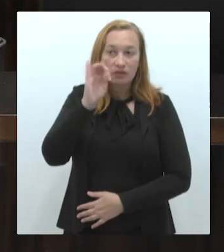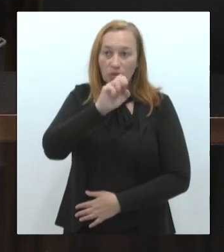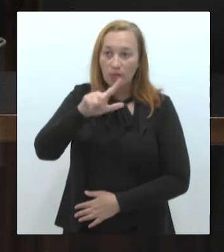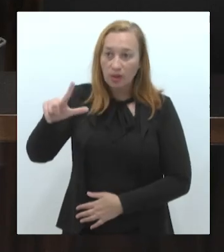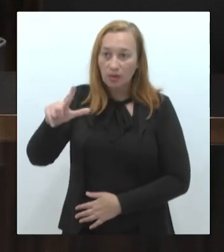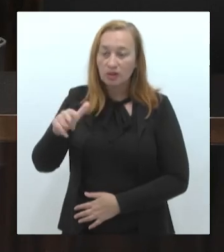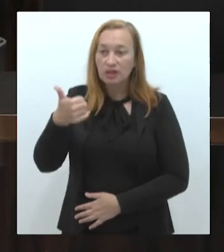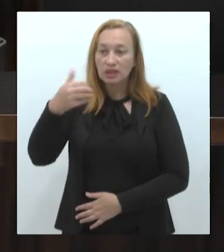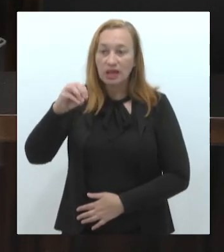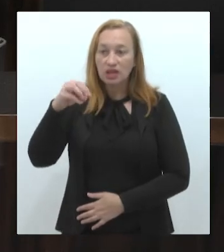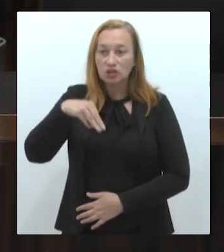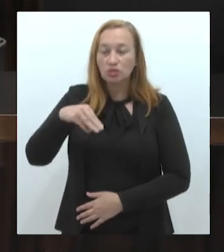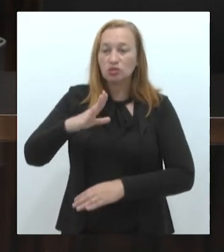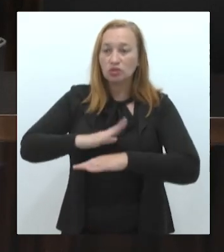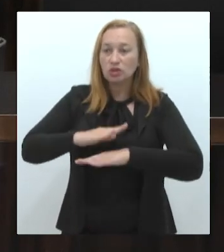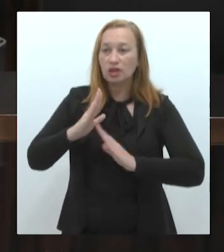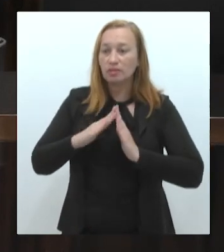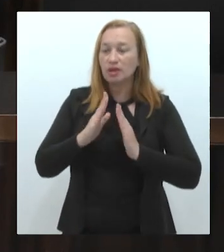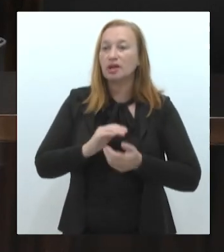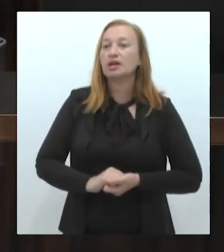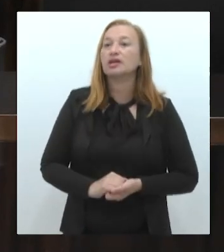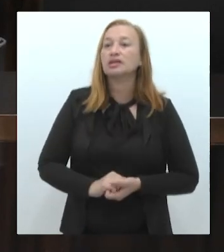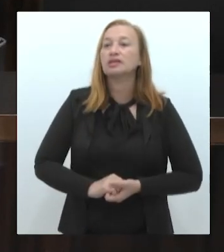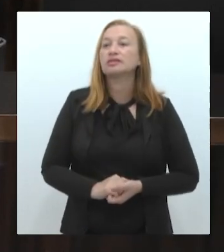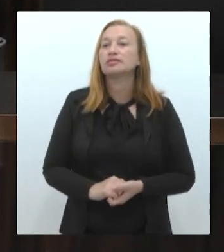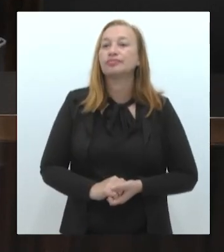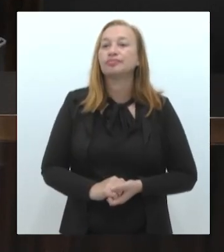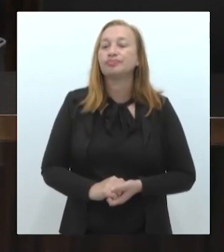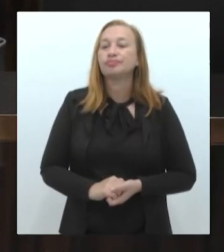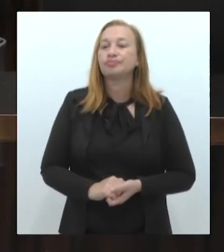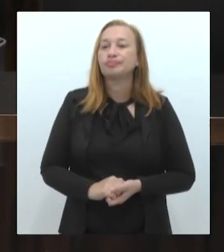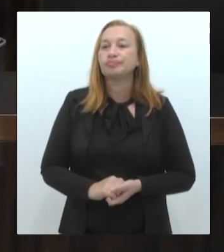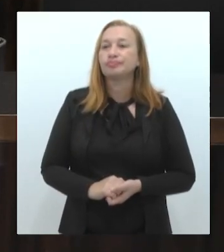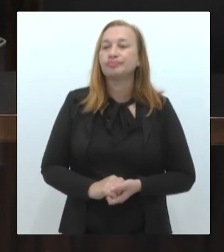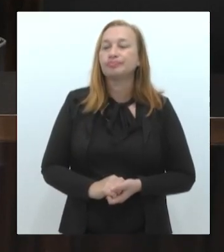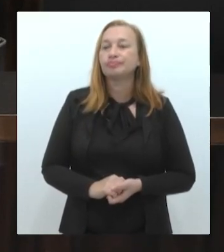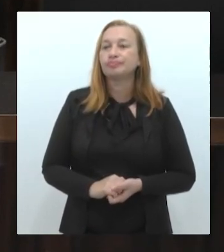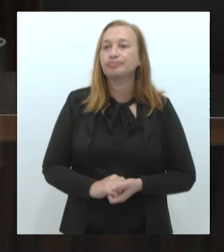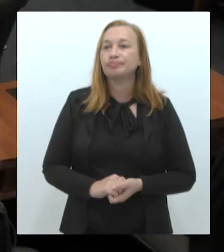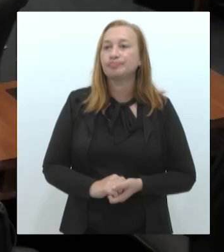Pobel. Vossa Excelência dispõe de 10 minutos no tempo regimental.